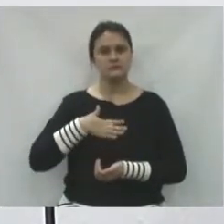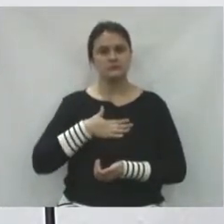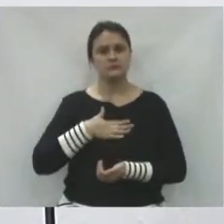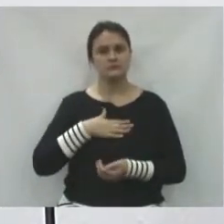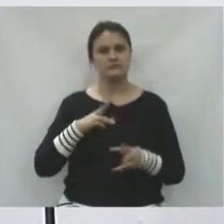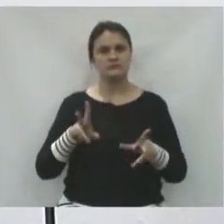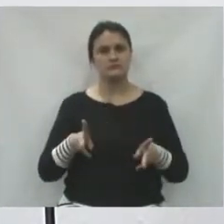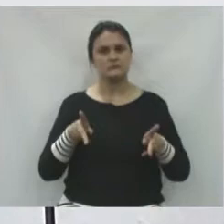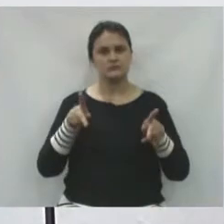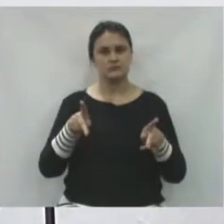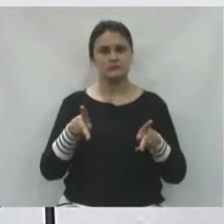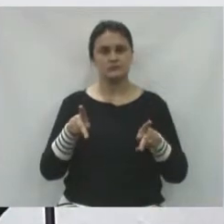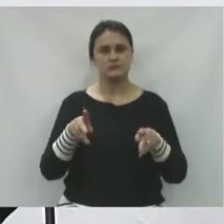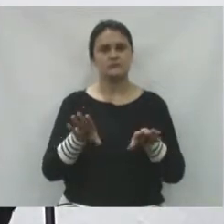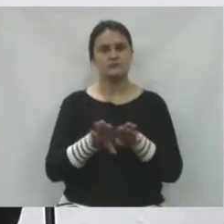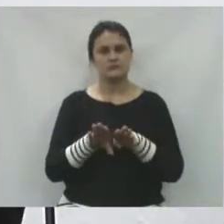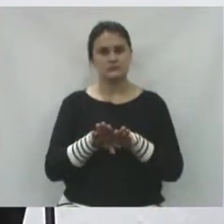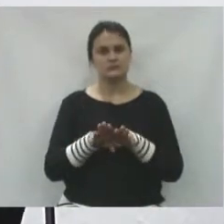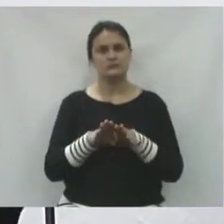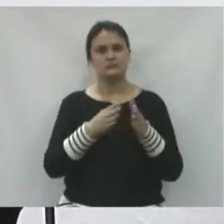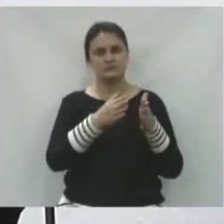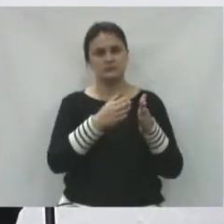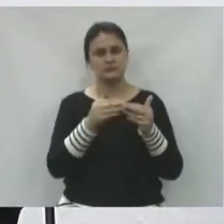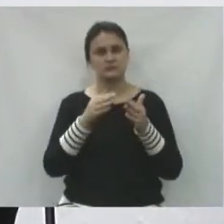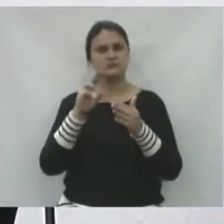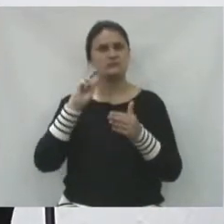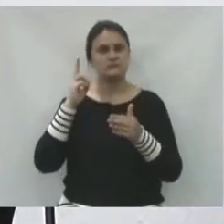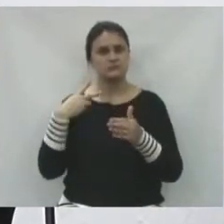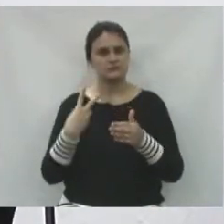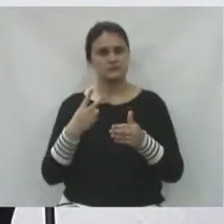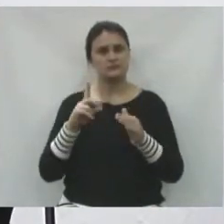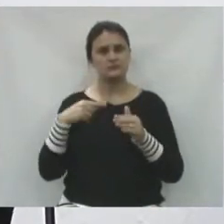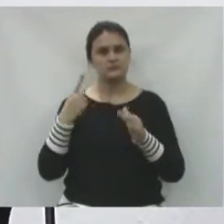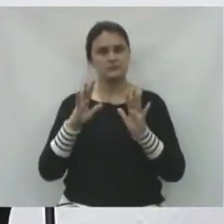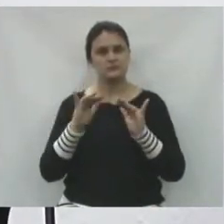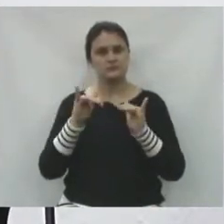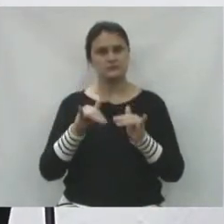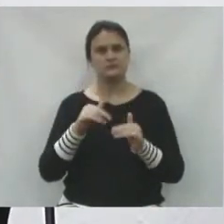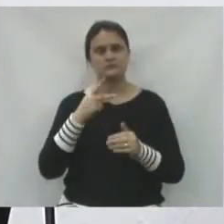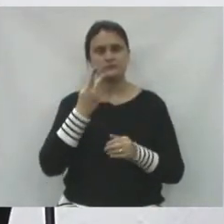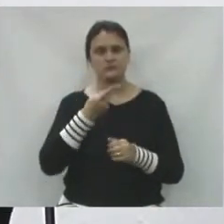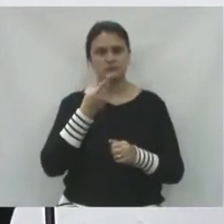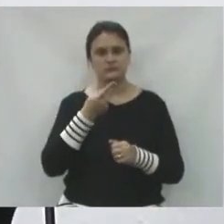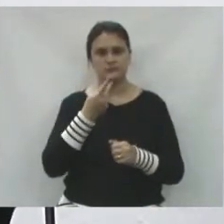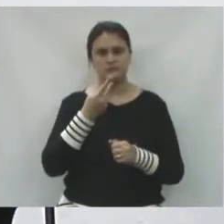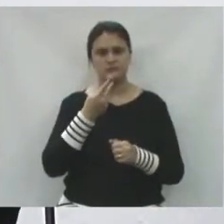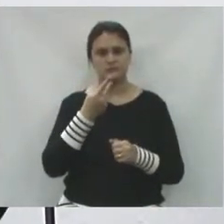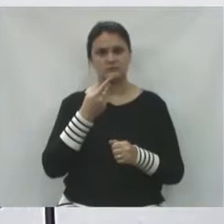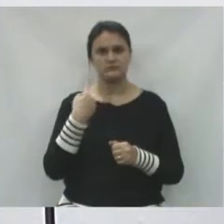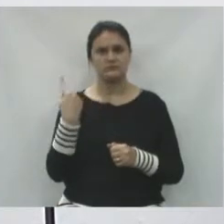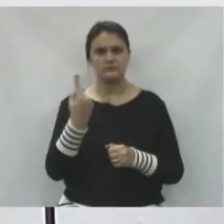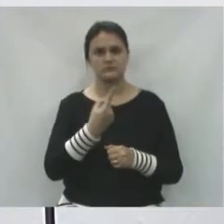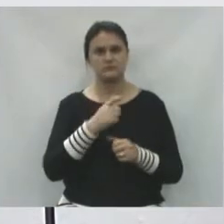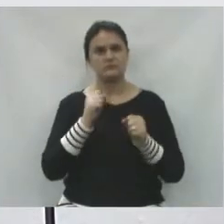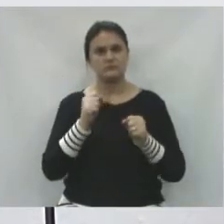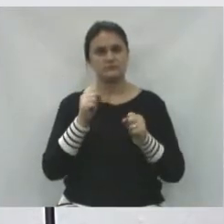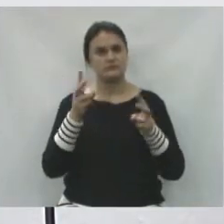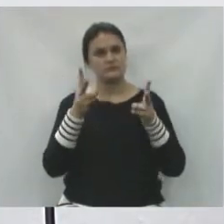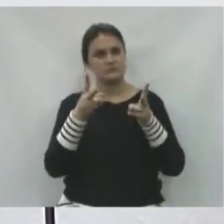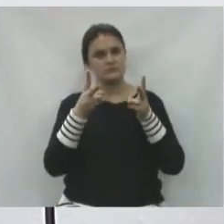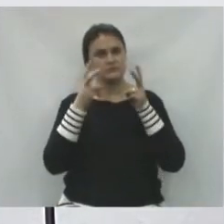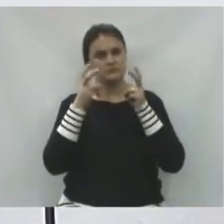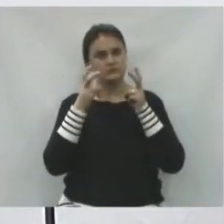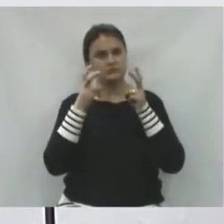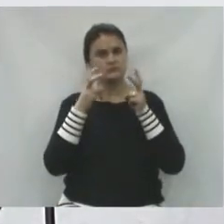de que a população e também conclamar os vereadores ao final desta fala, para que nós possamos